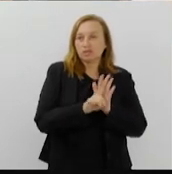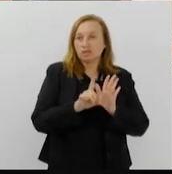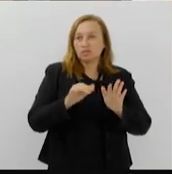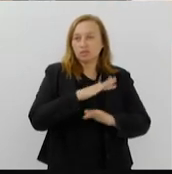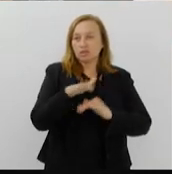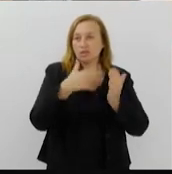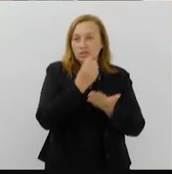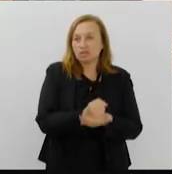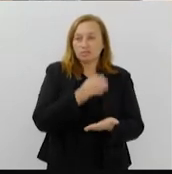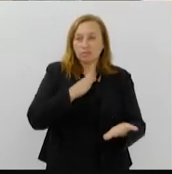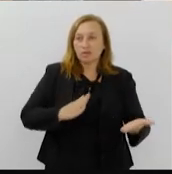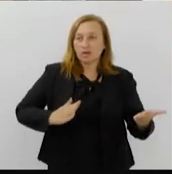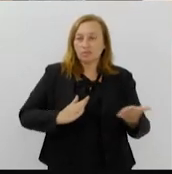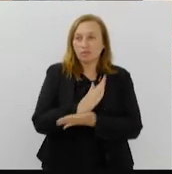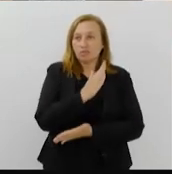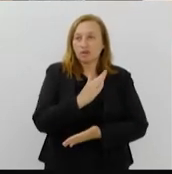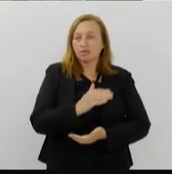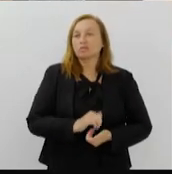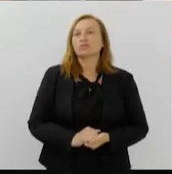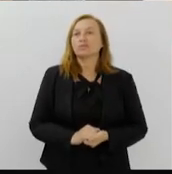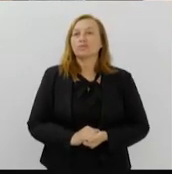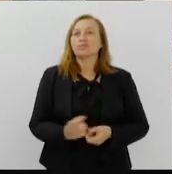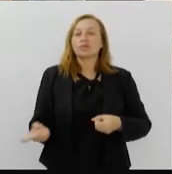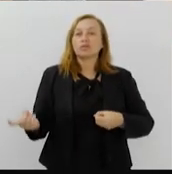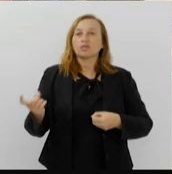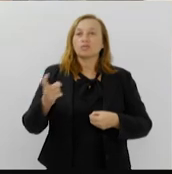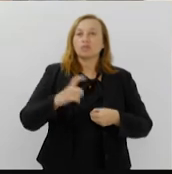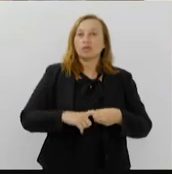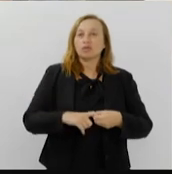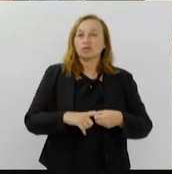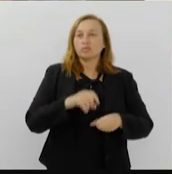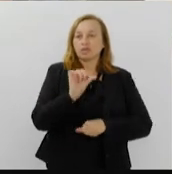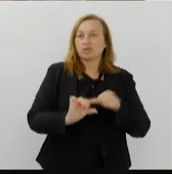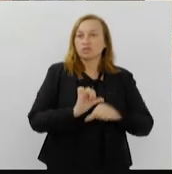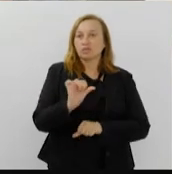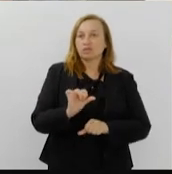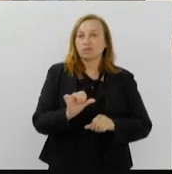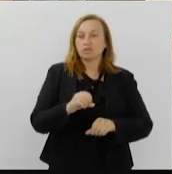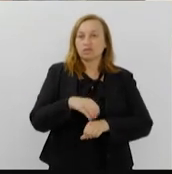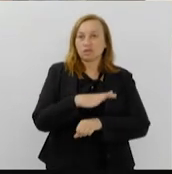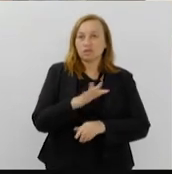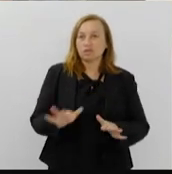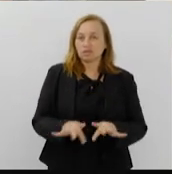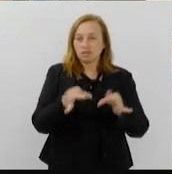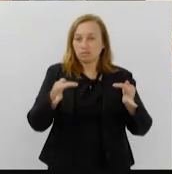que aprovam, permaneçam como estão. Aprovado, retorno ao autor para a transformação de indicação simples.